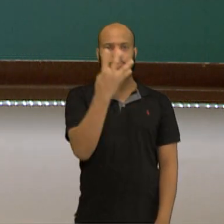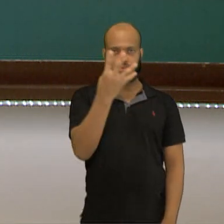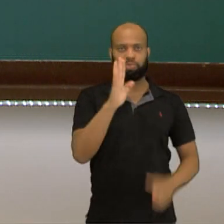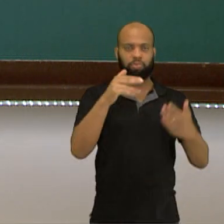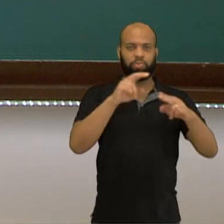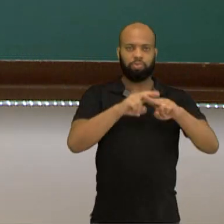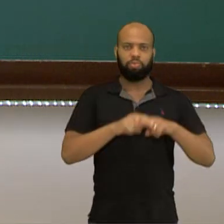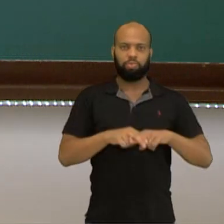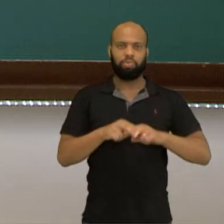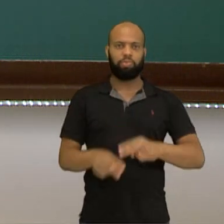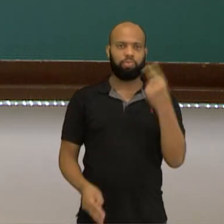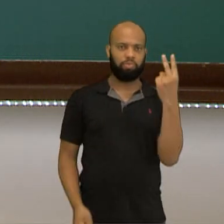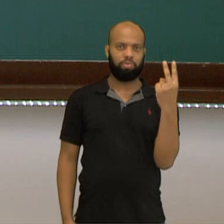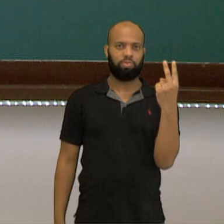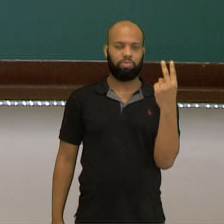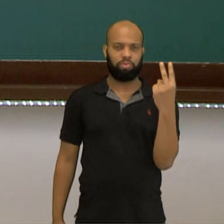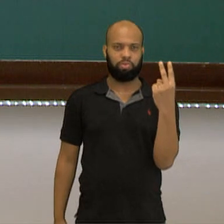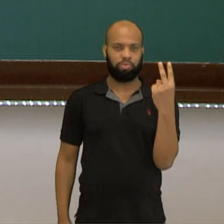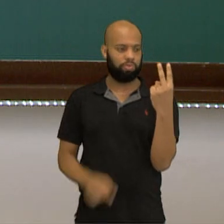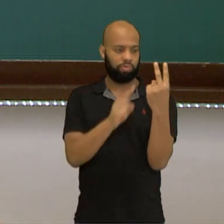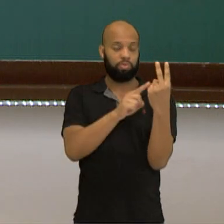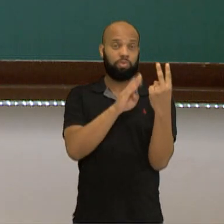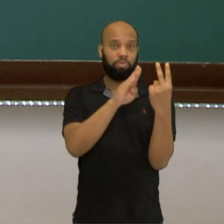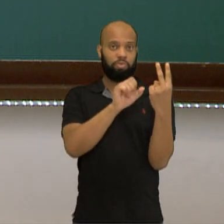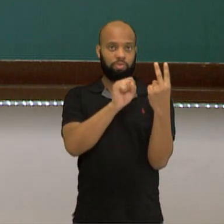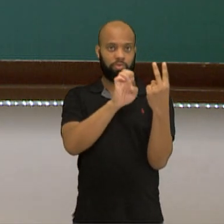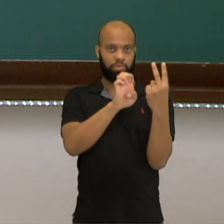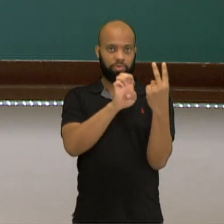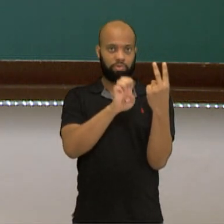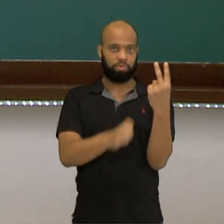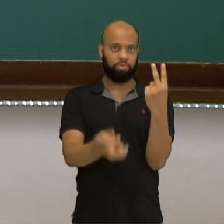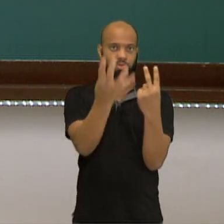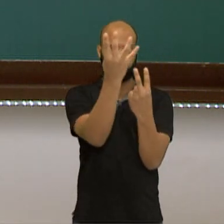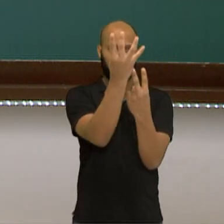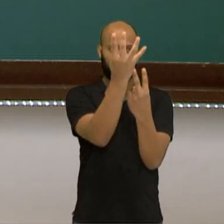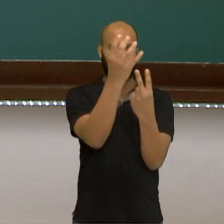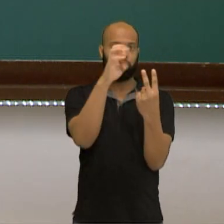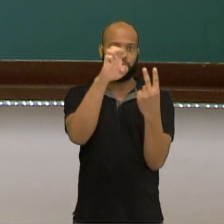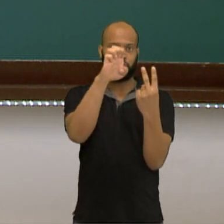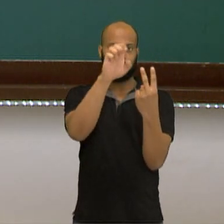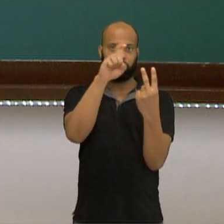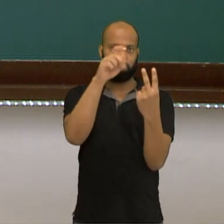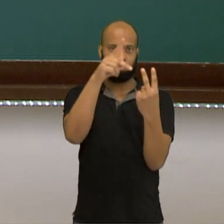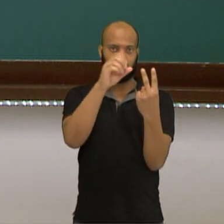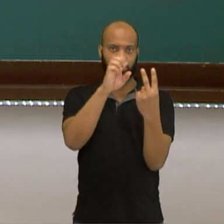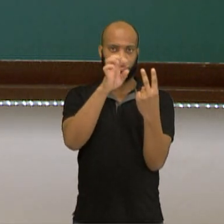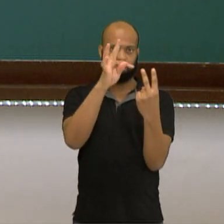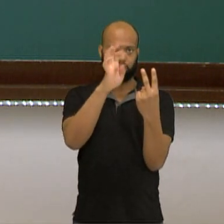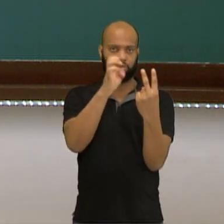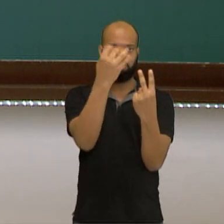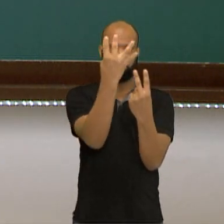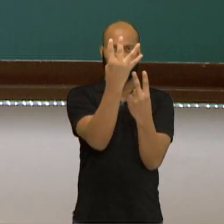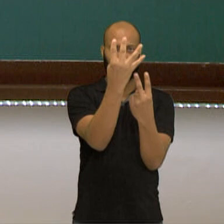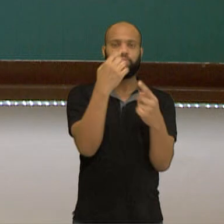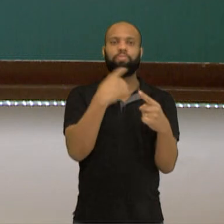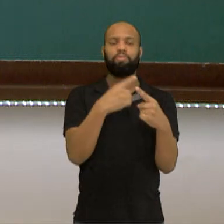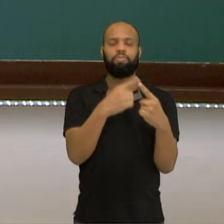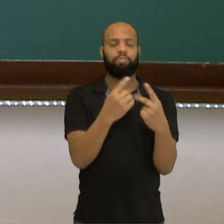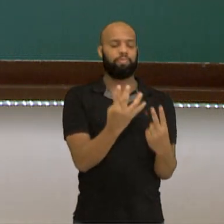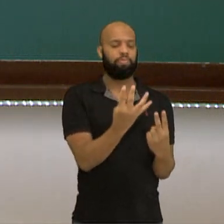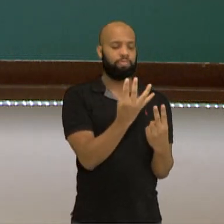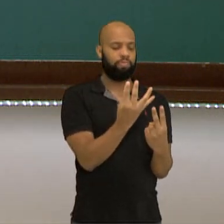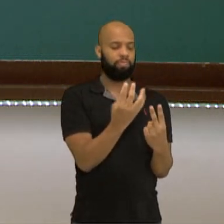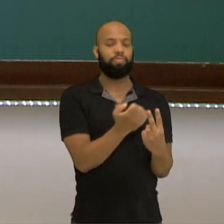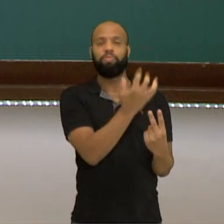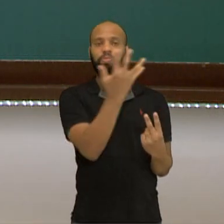vezes. Então, vai ficar o 2 na base e o 4 no expoente. Por quê? O expoente determina a